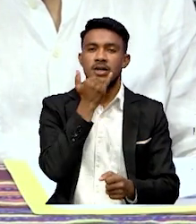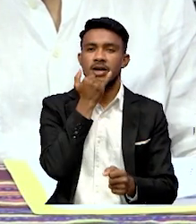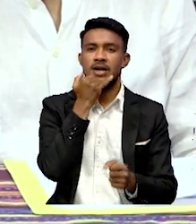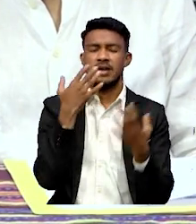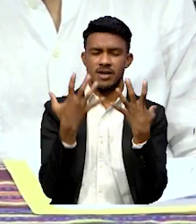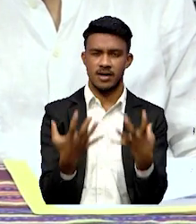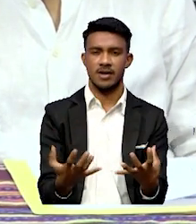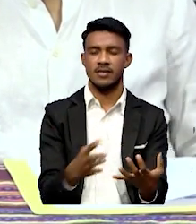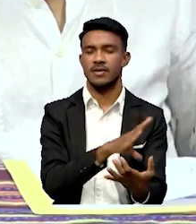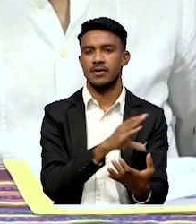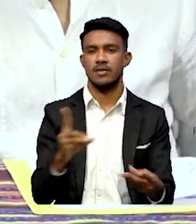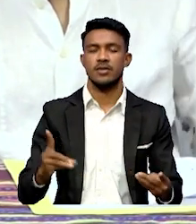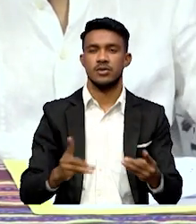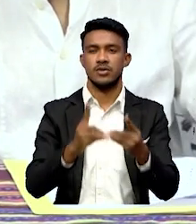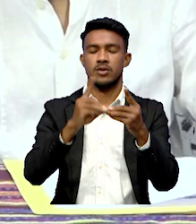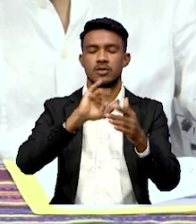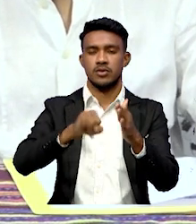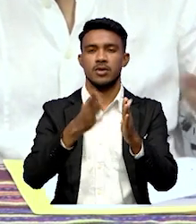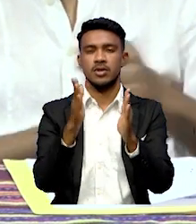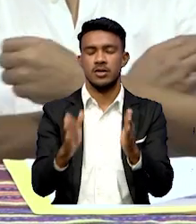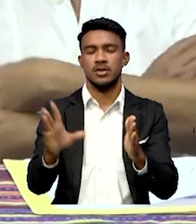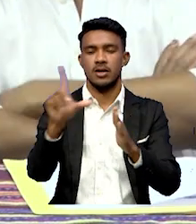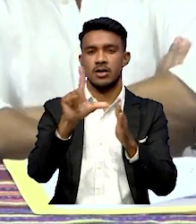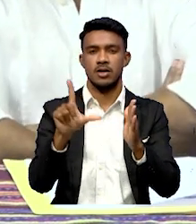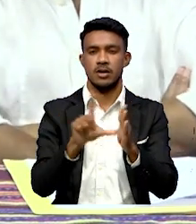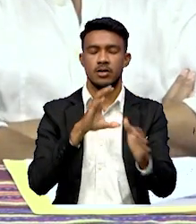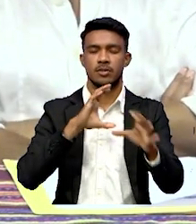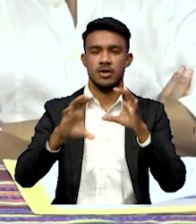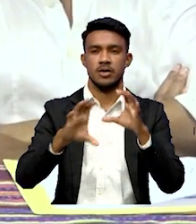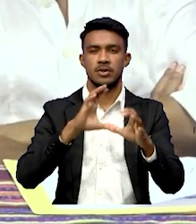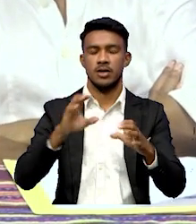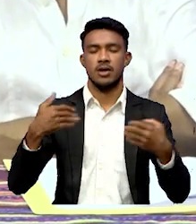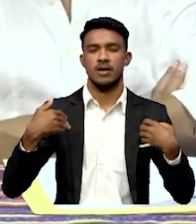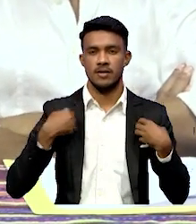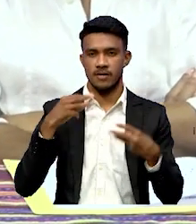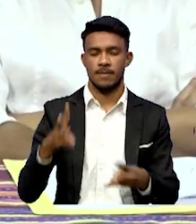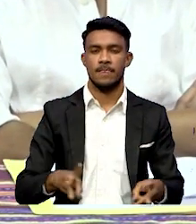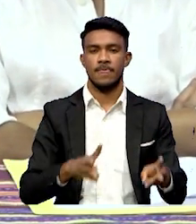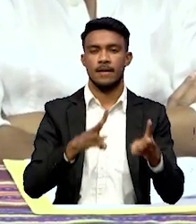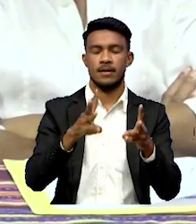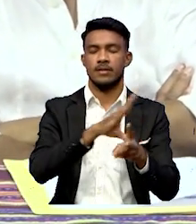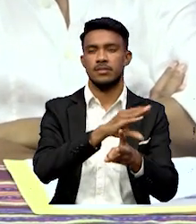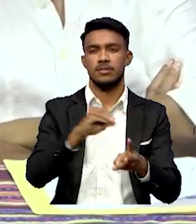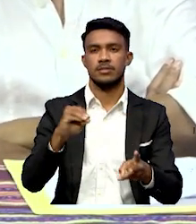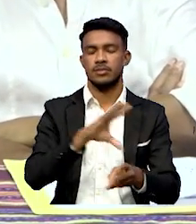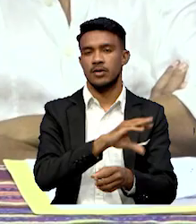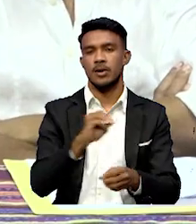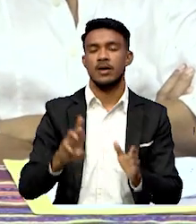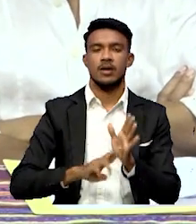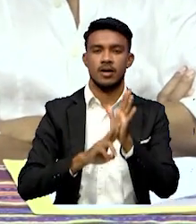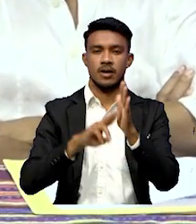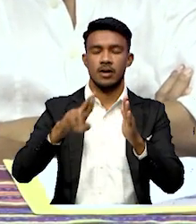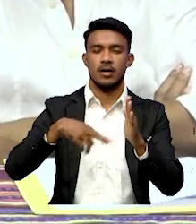sua código ética jornalista, lei de comunicação social, matará a reportagem eleitoral, não matará a mídia